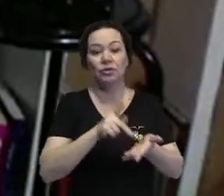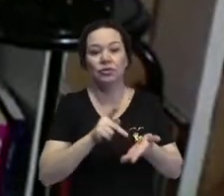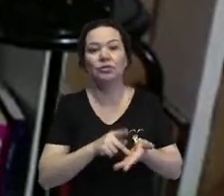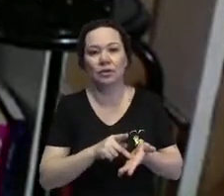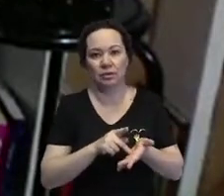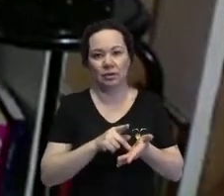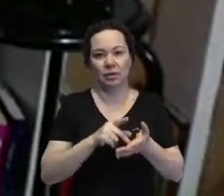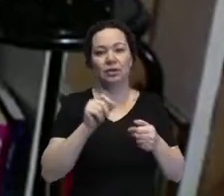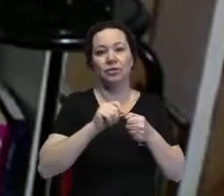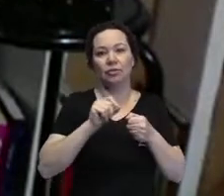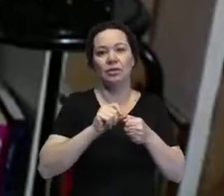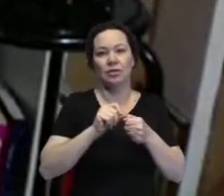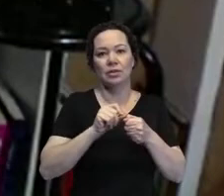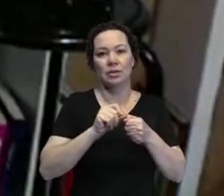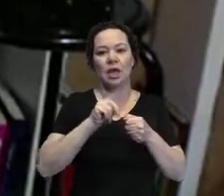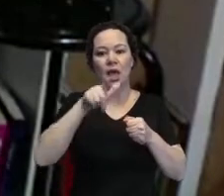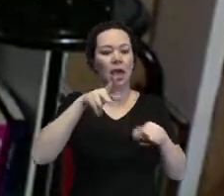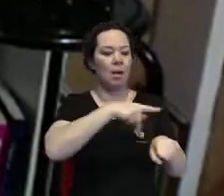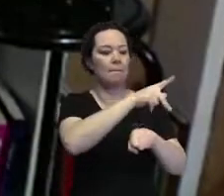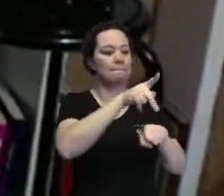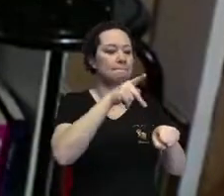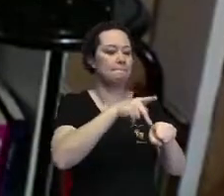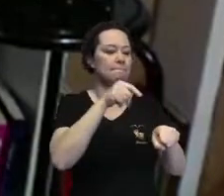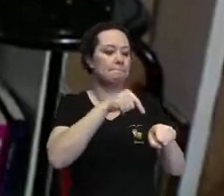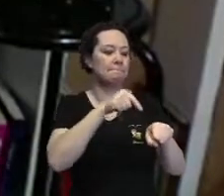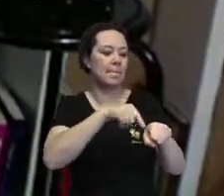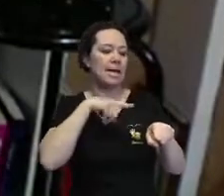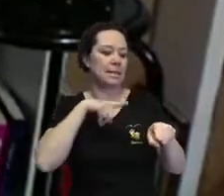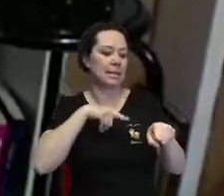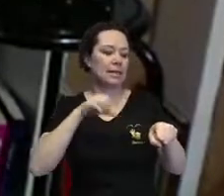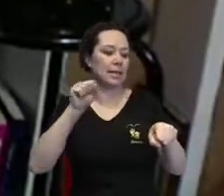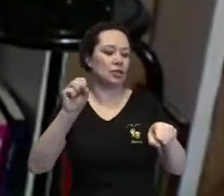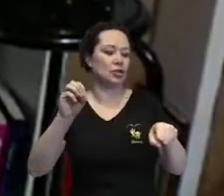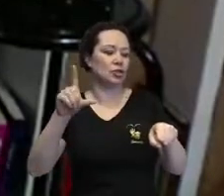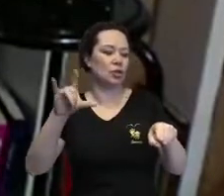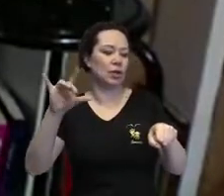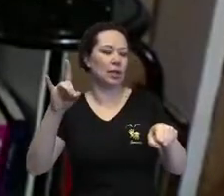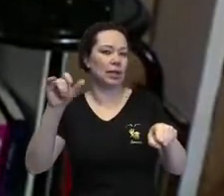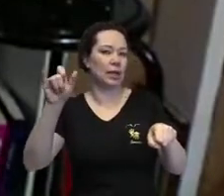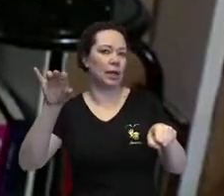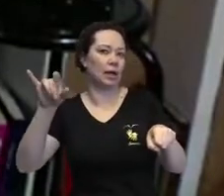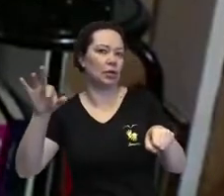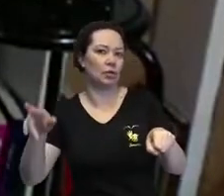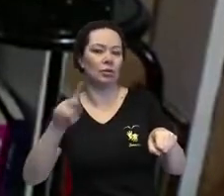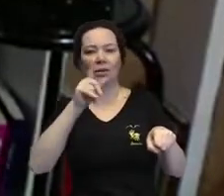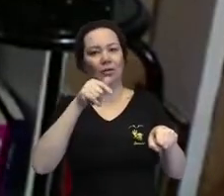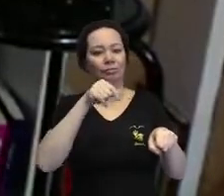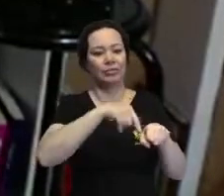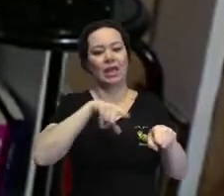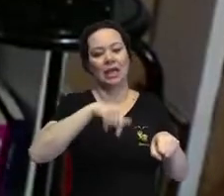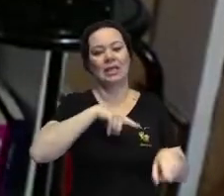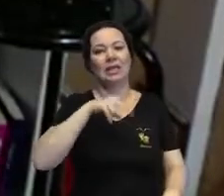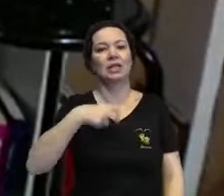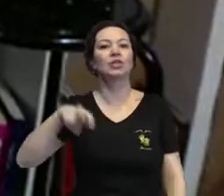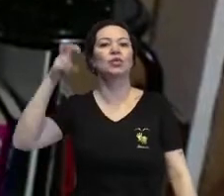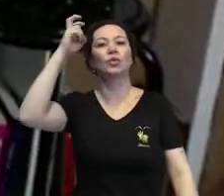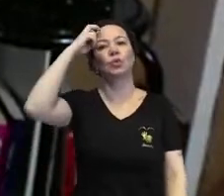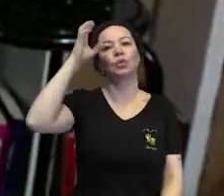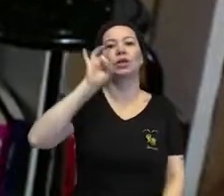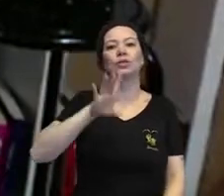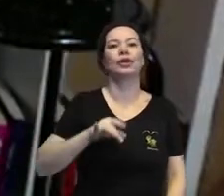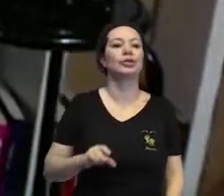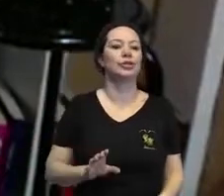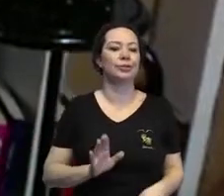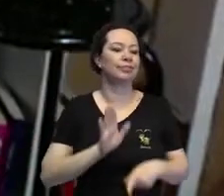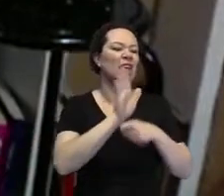como um país solidário. Nós ainda vivemos a cultura da caridade, mas não a cultura da solidariedade.